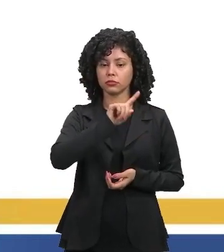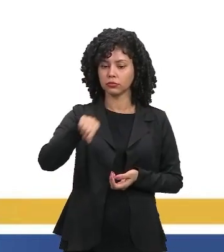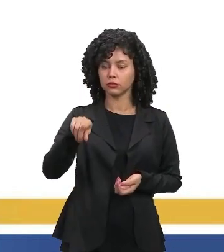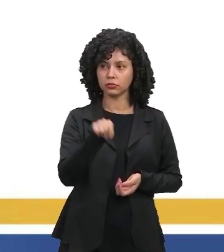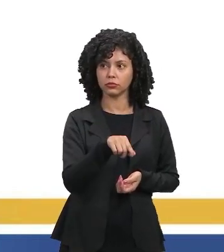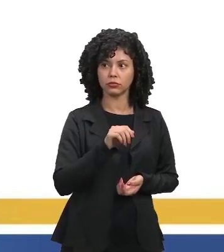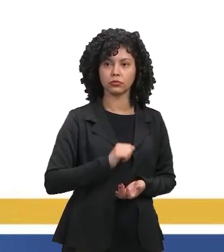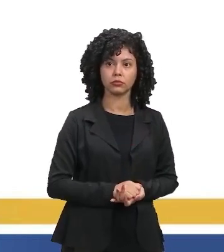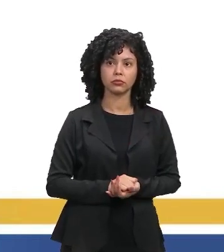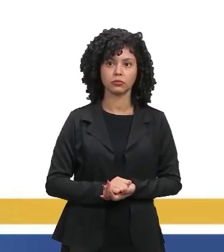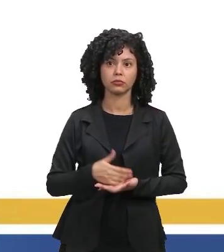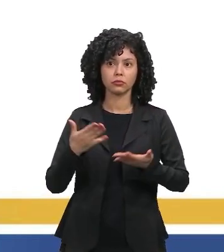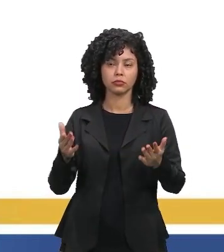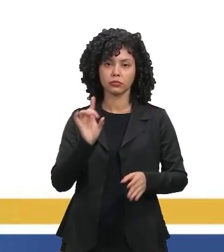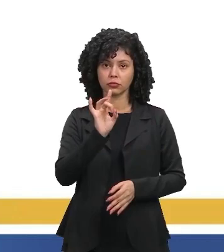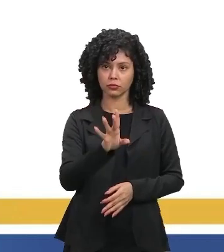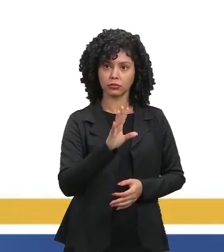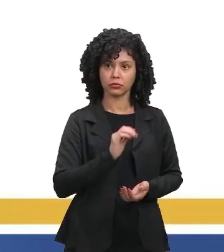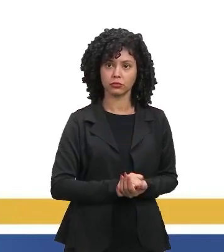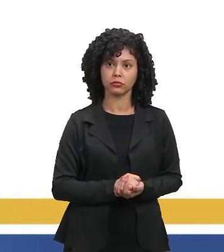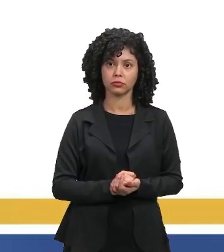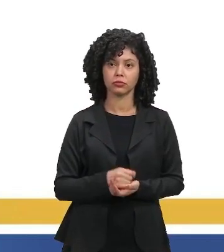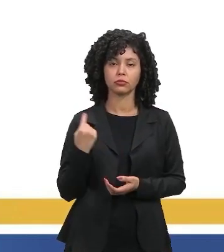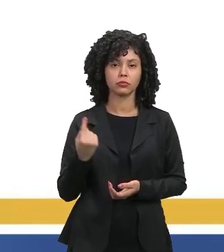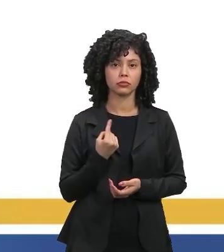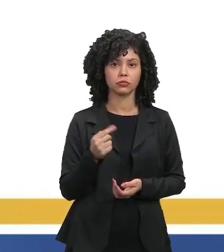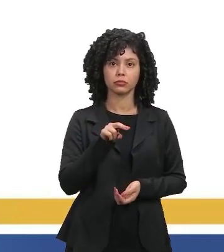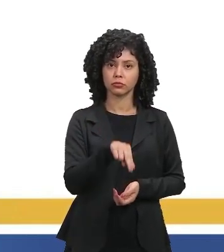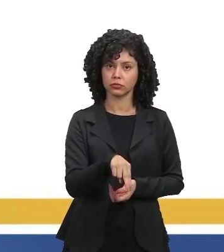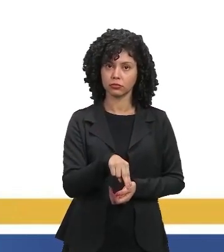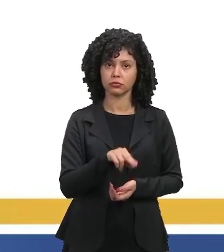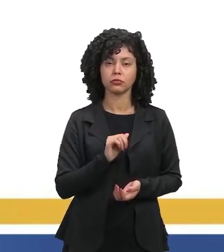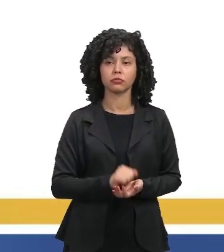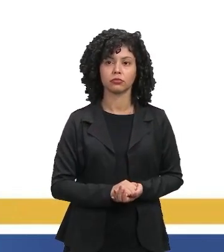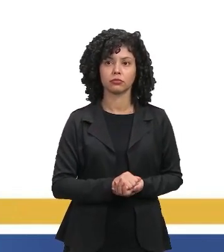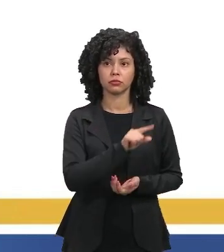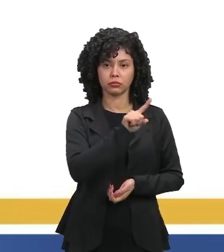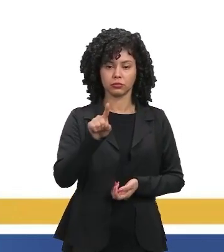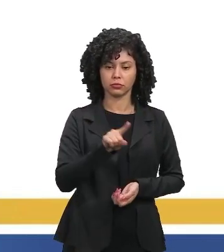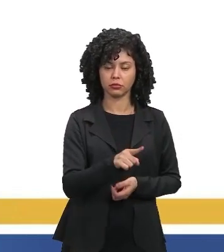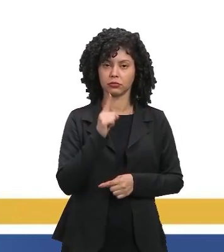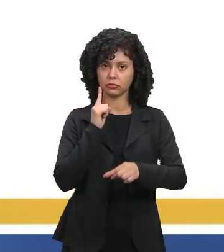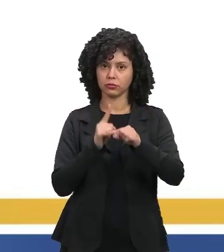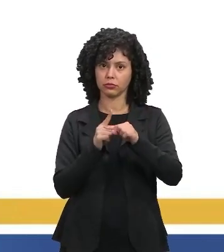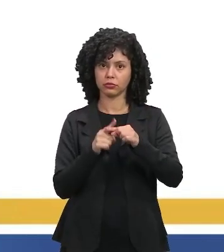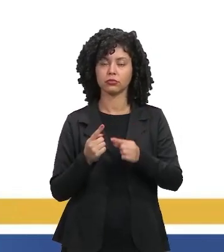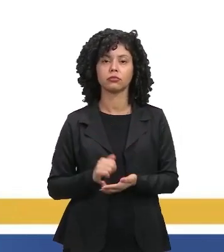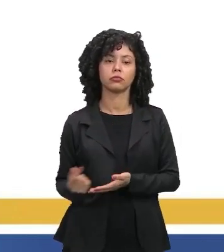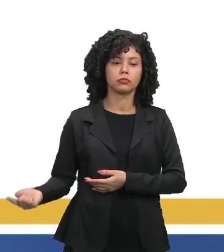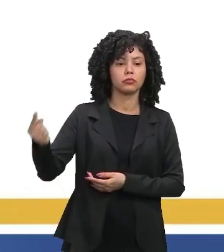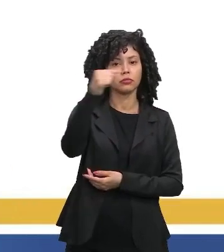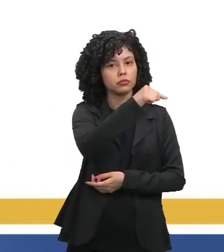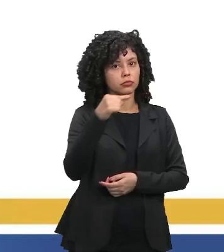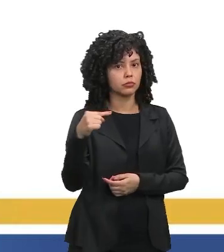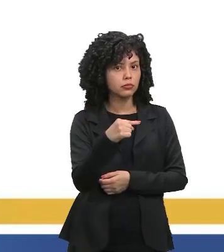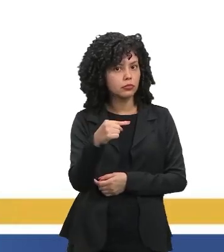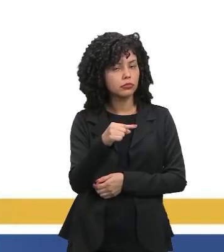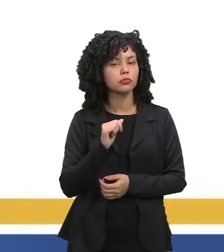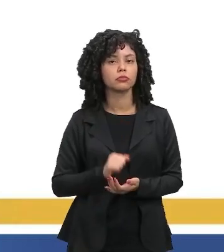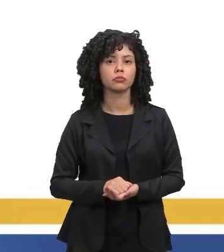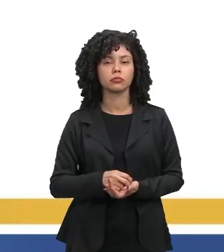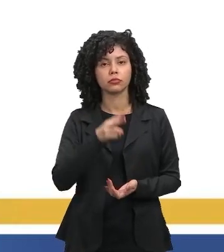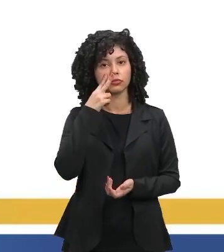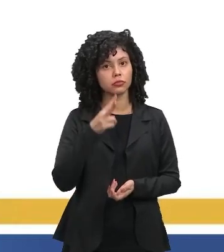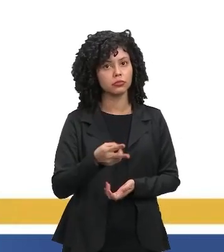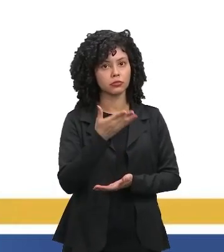carbono, então bastaria eu isolar o N, o Z que está positivo, ele passaria negativo. Igual vocês